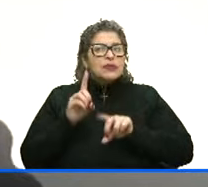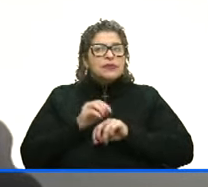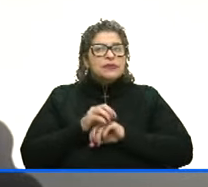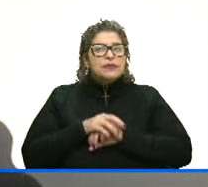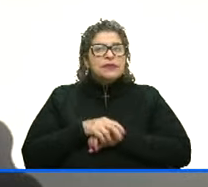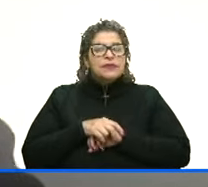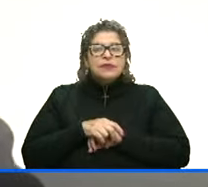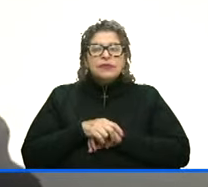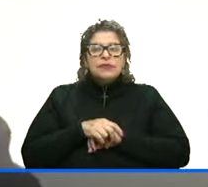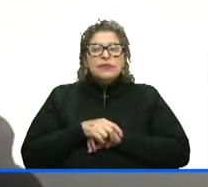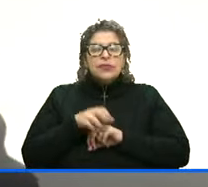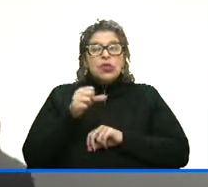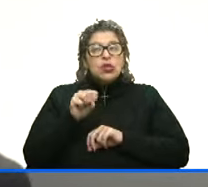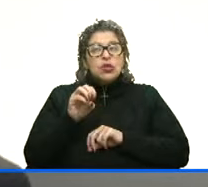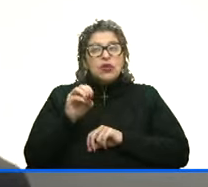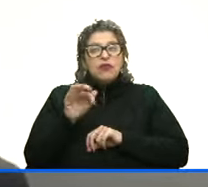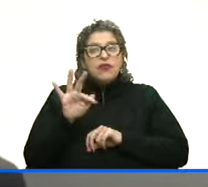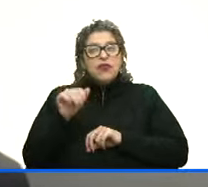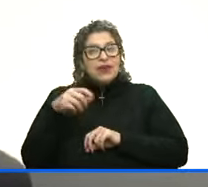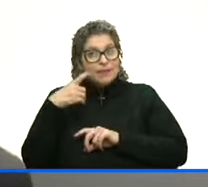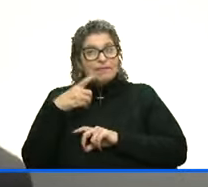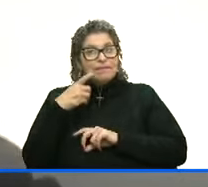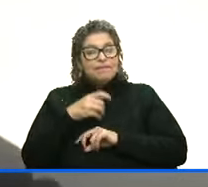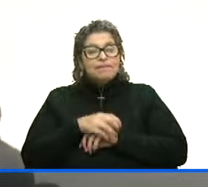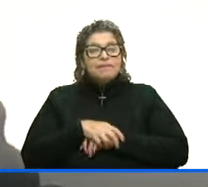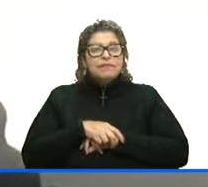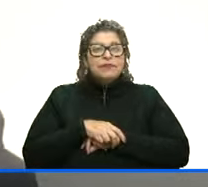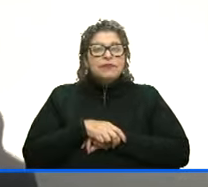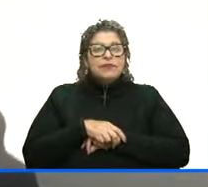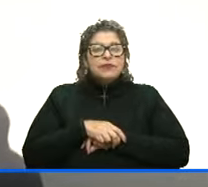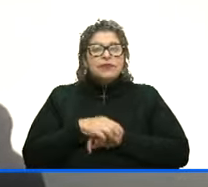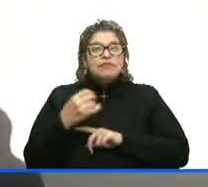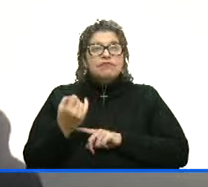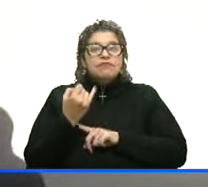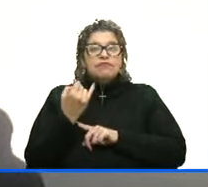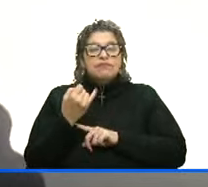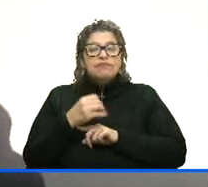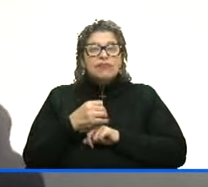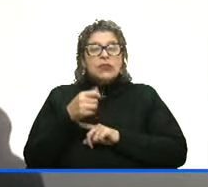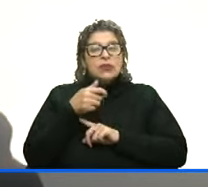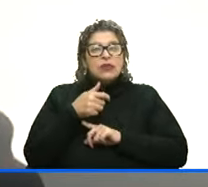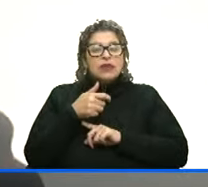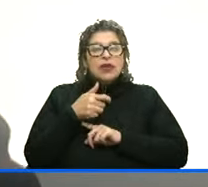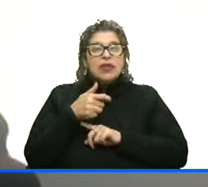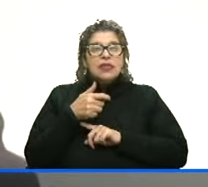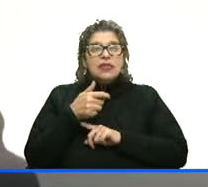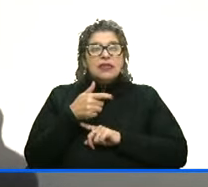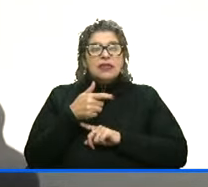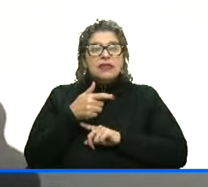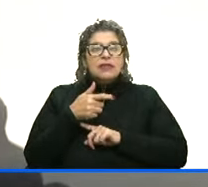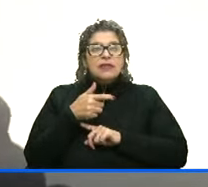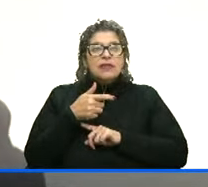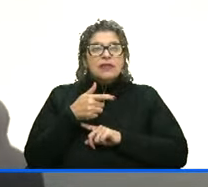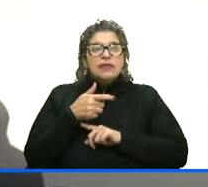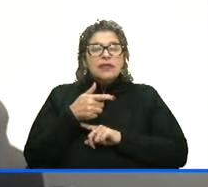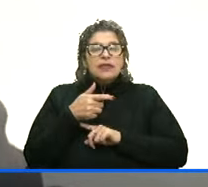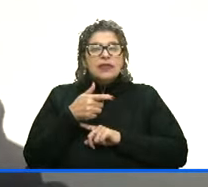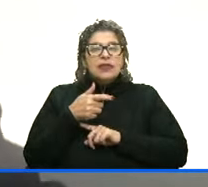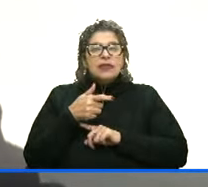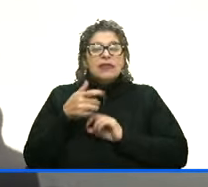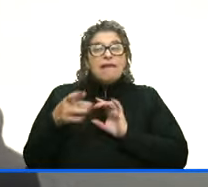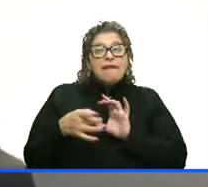assim, talvez, Sofia, seja importante delas estarem consignadas aí. Uma